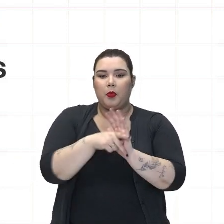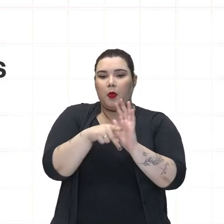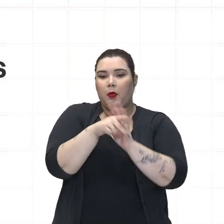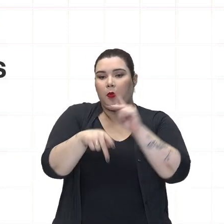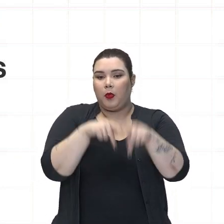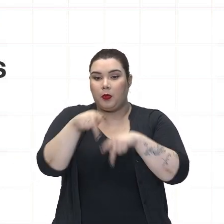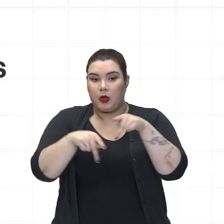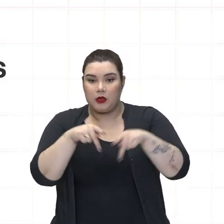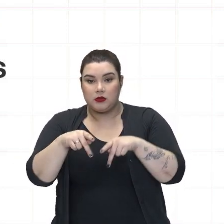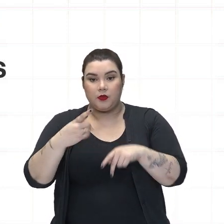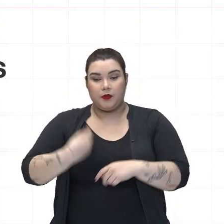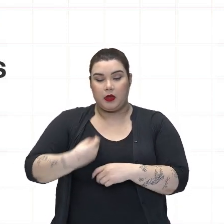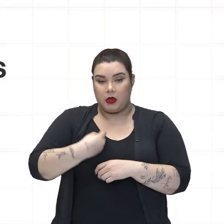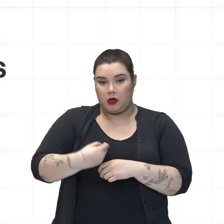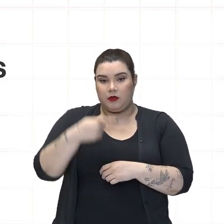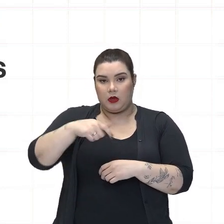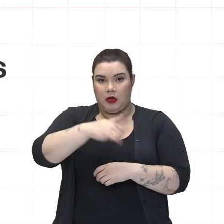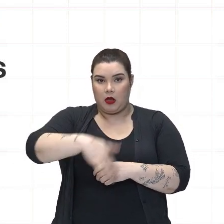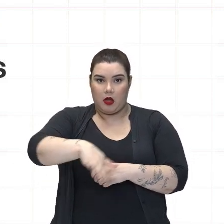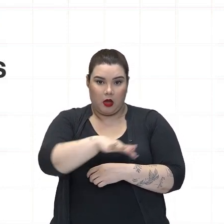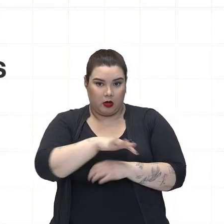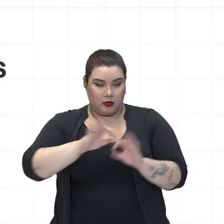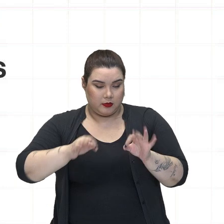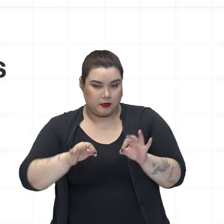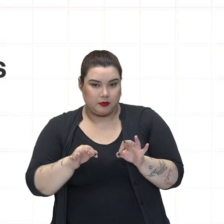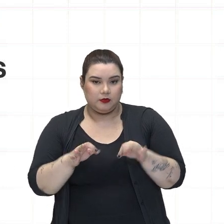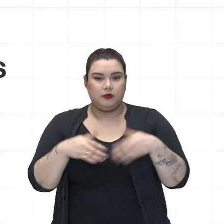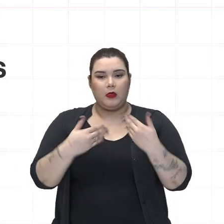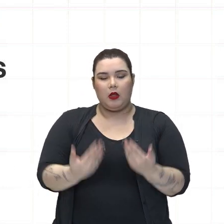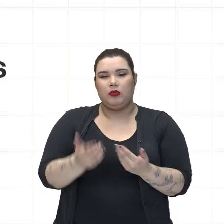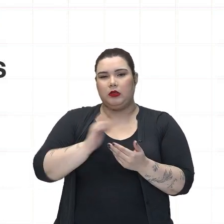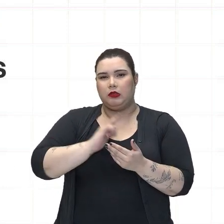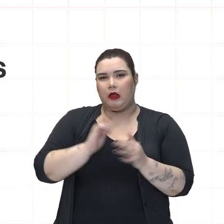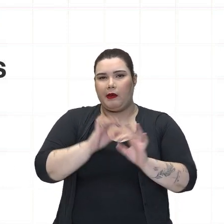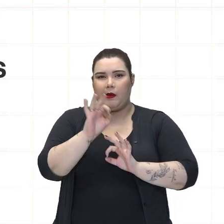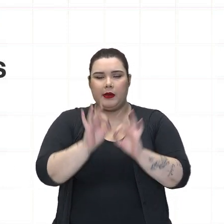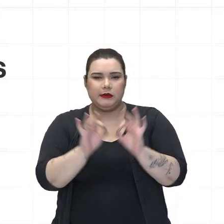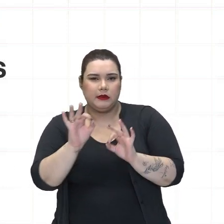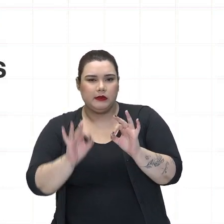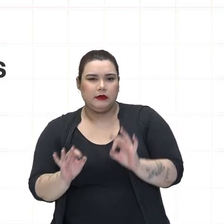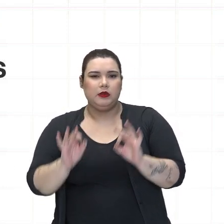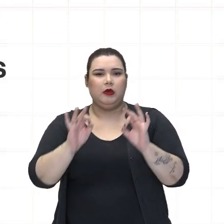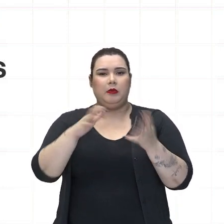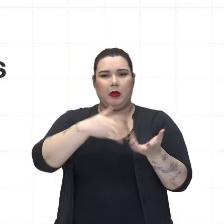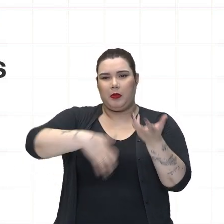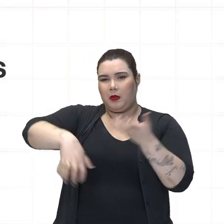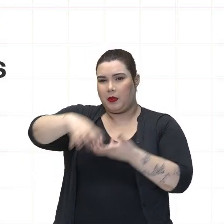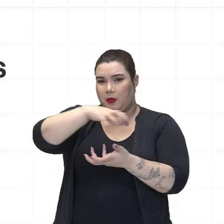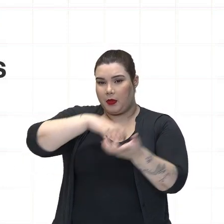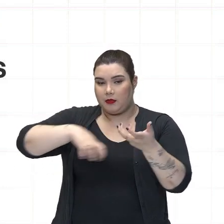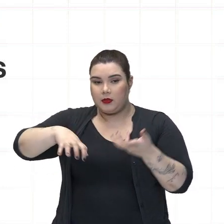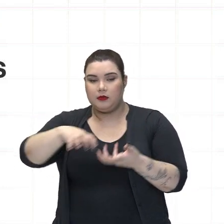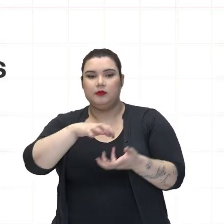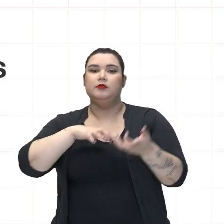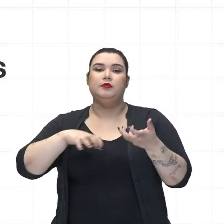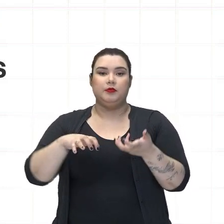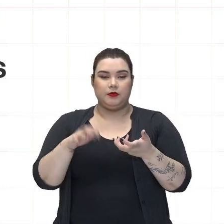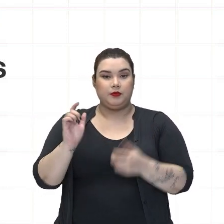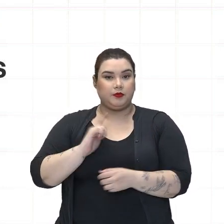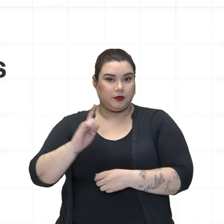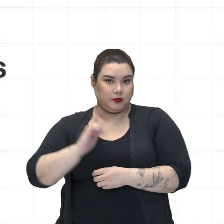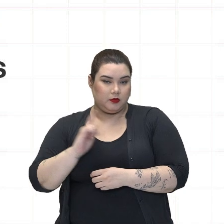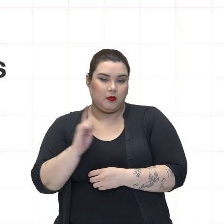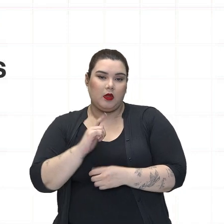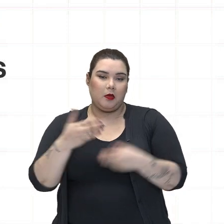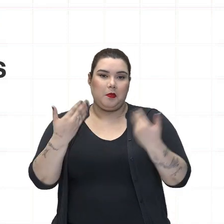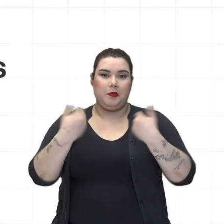que vive nessa área. E aí tem toda uma conversa, né, tem todo um conflito, tem todas umas situações ali que eles